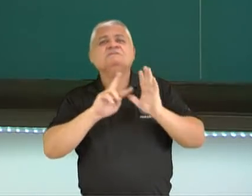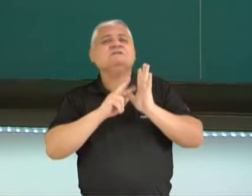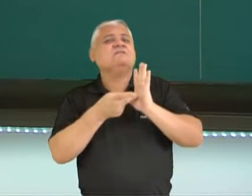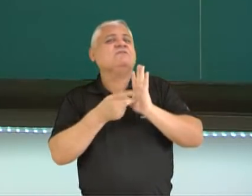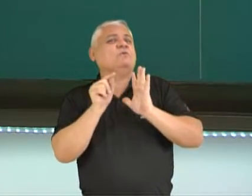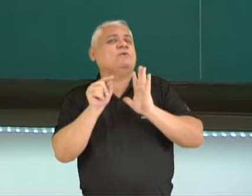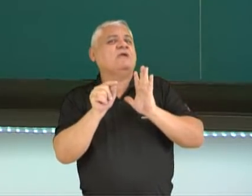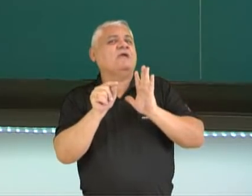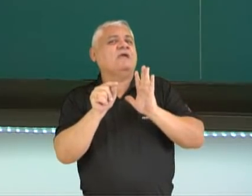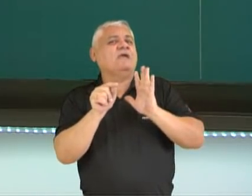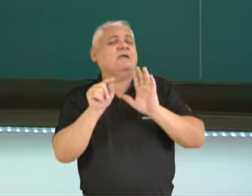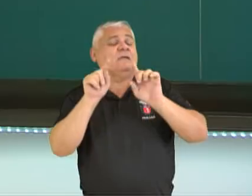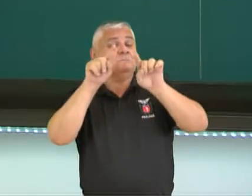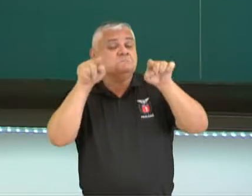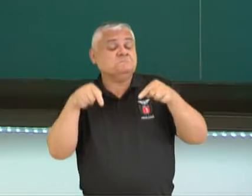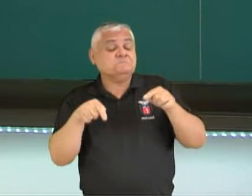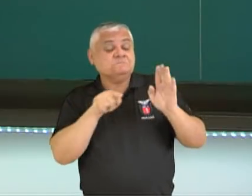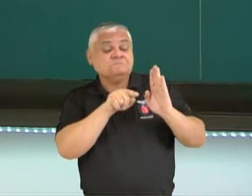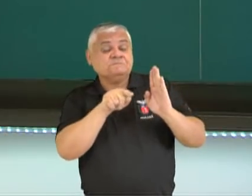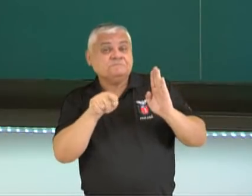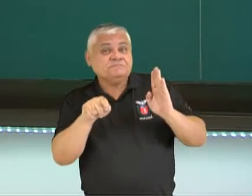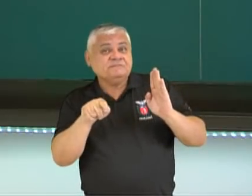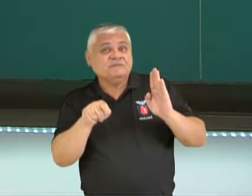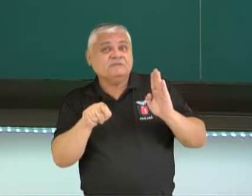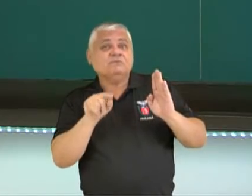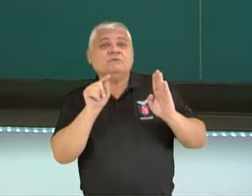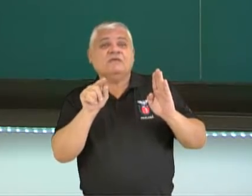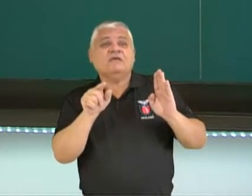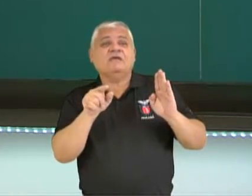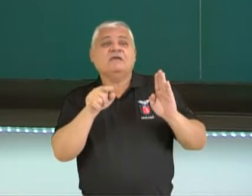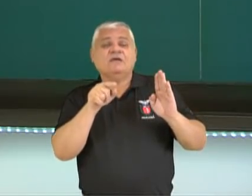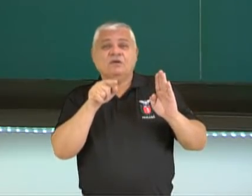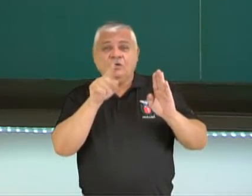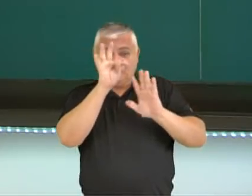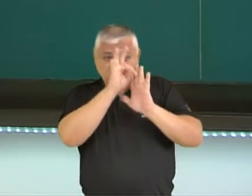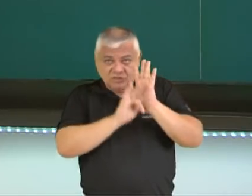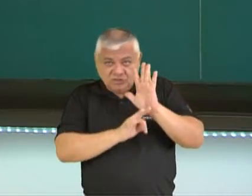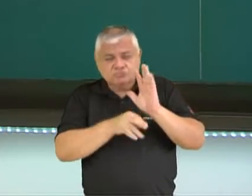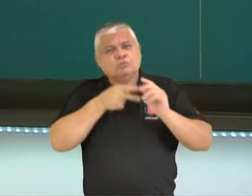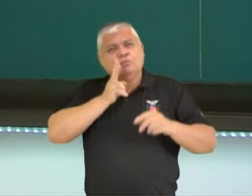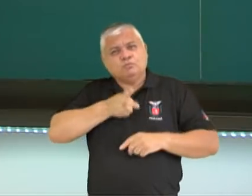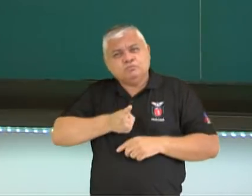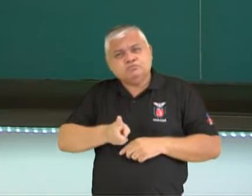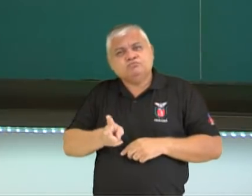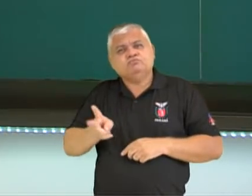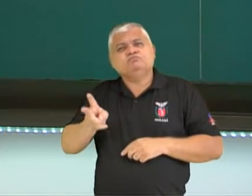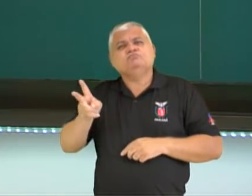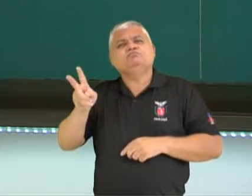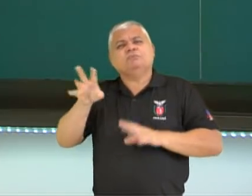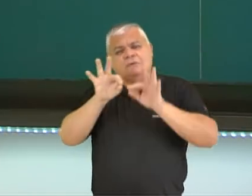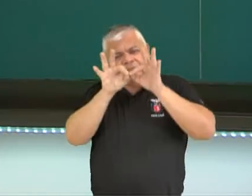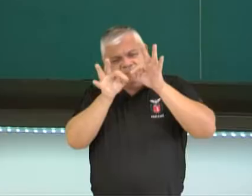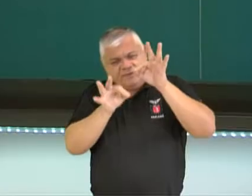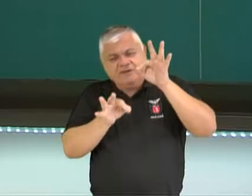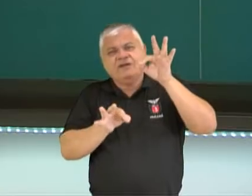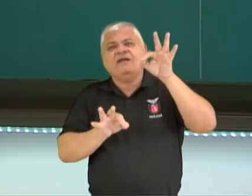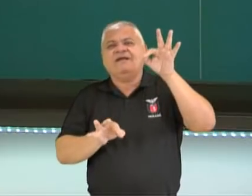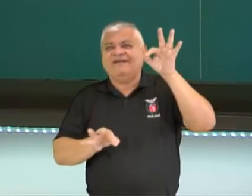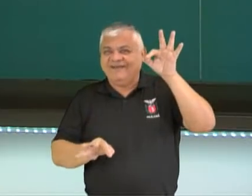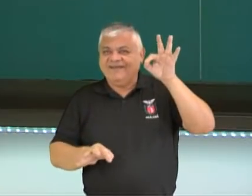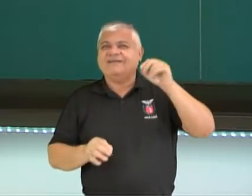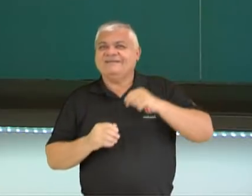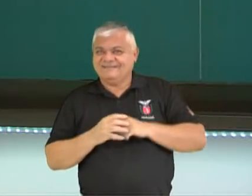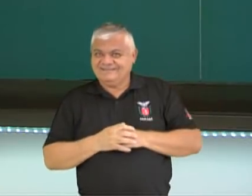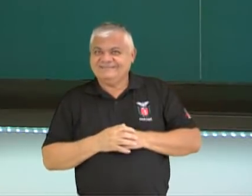dizem alguma coisa para nós. Elas dizem que esse texto continua, esse poema não termina por